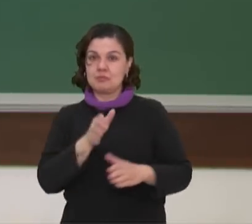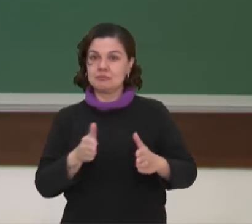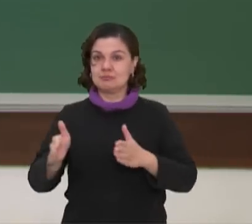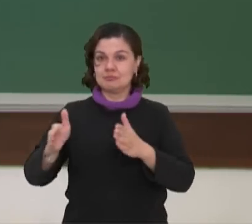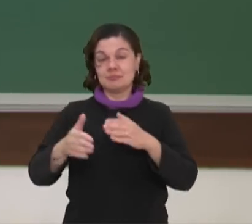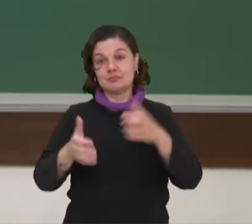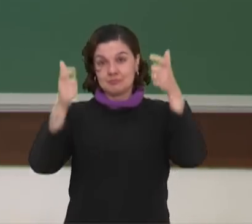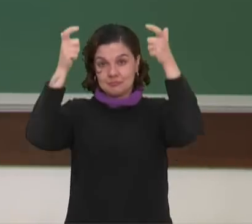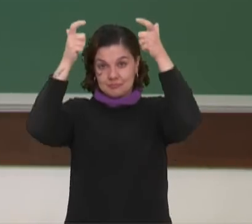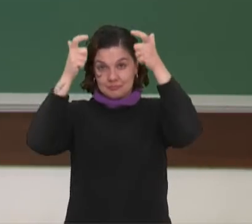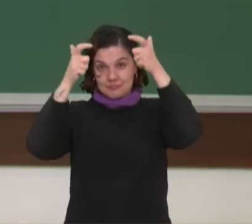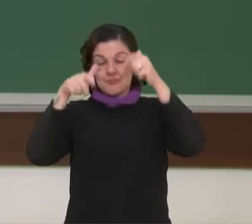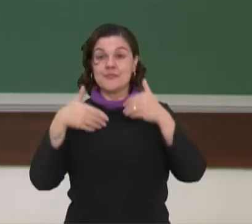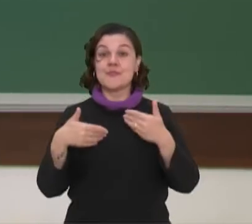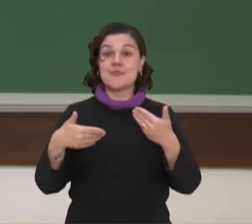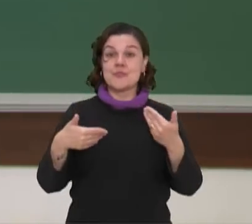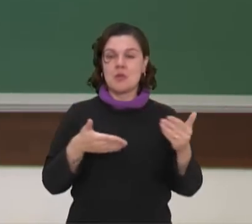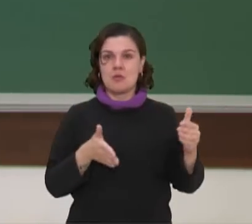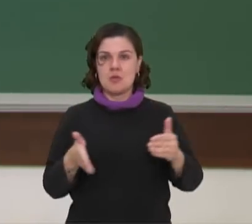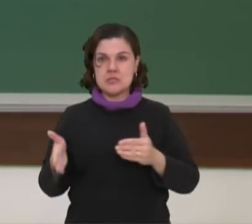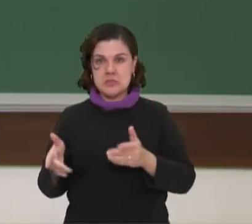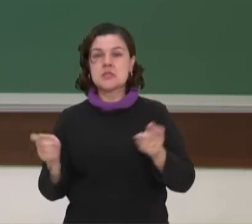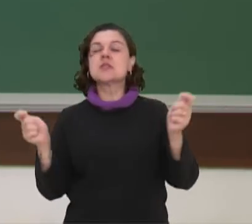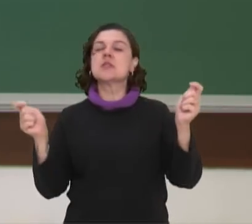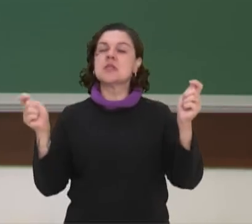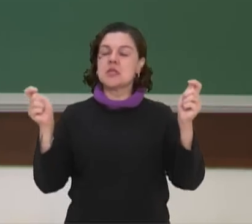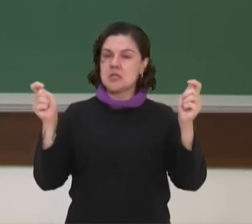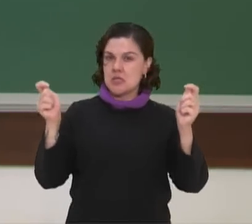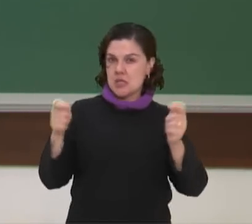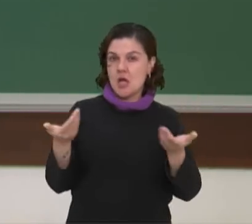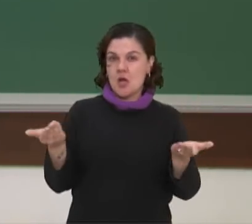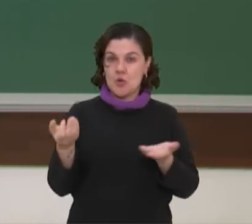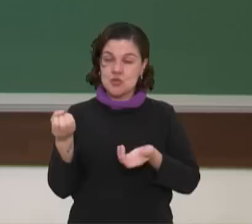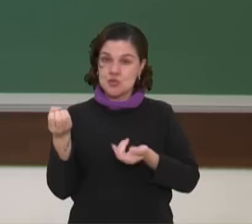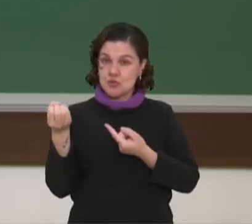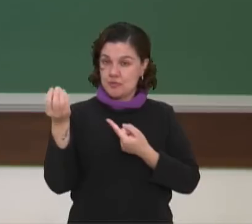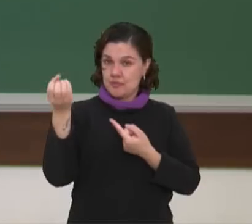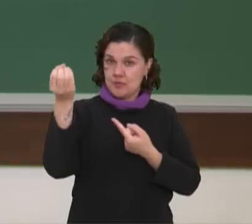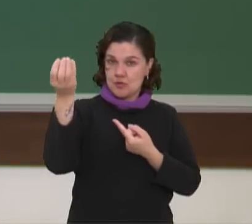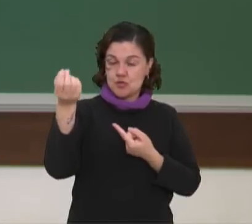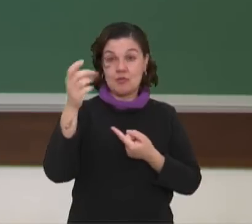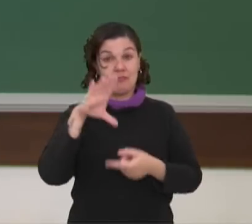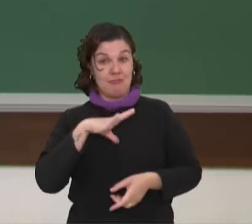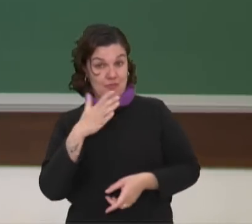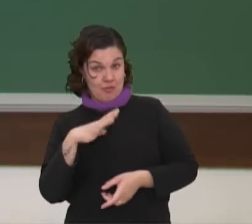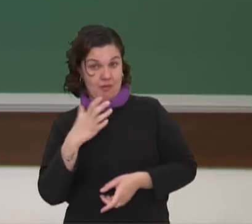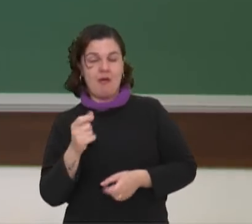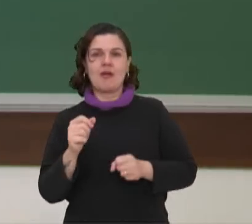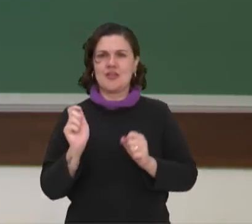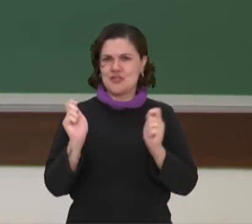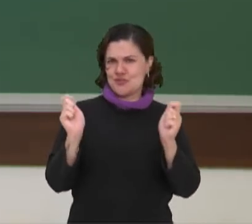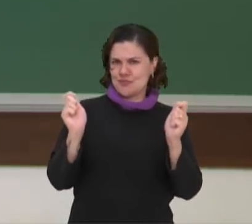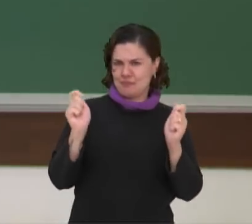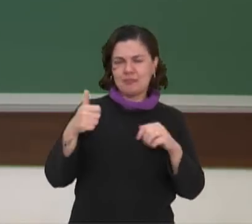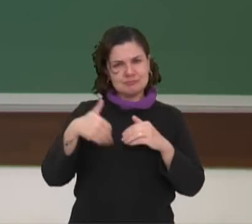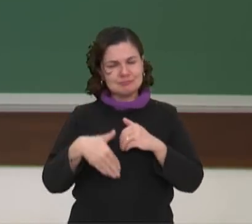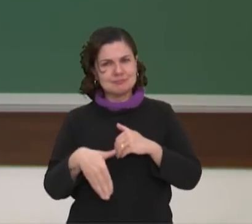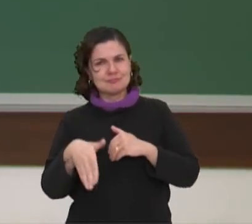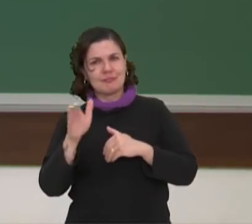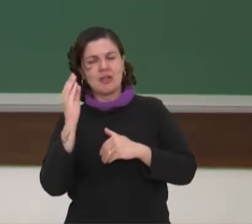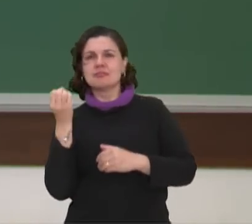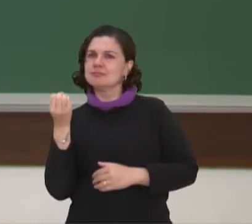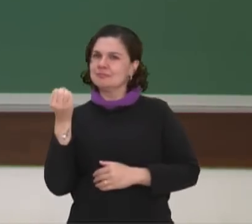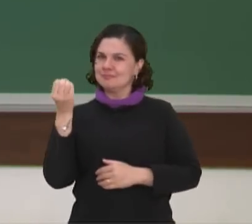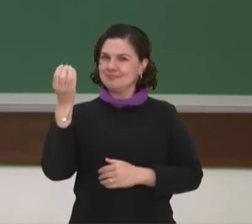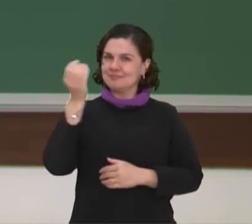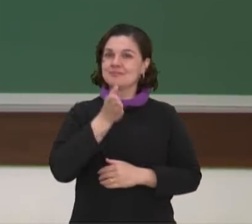Real. Esses caminhos é possível você fazê-los hoje novamente. se um dia tiver oportunidade, for até lá, você pode